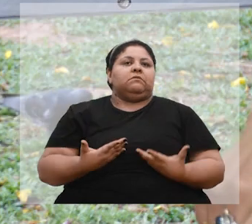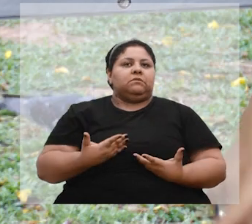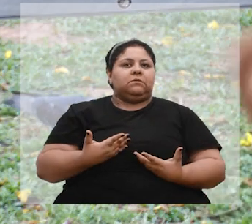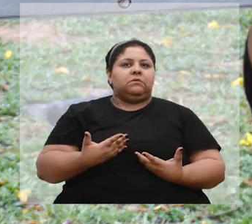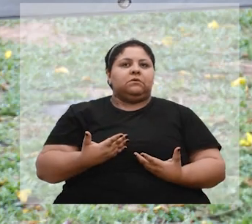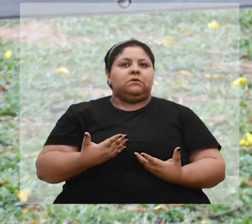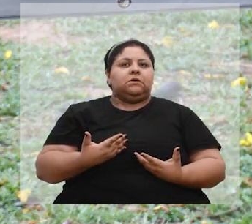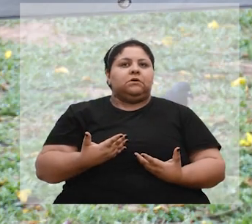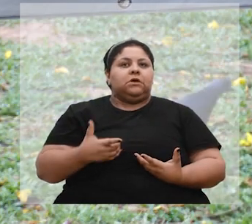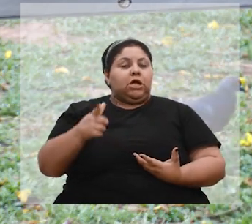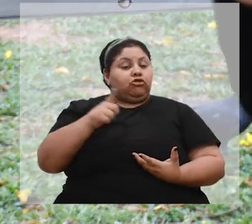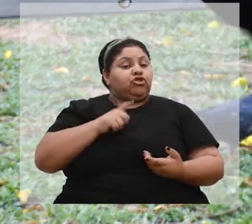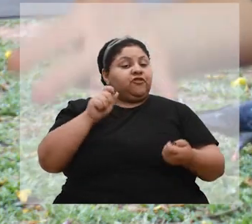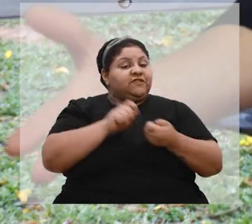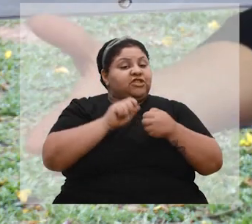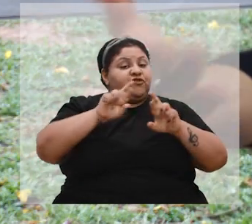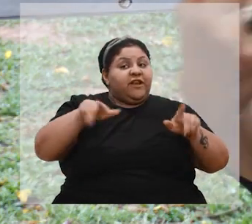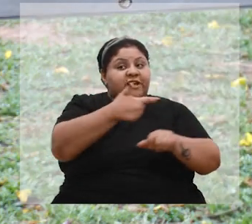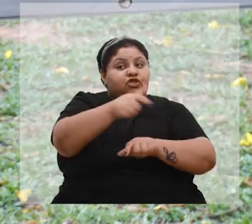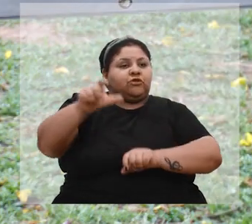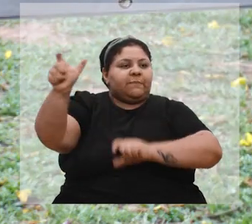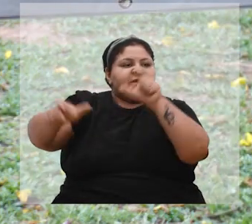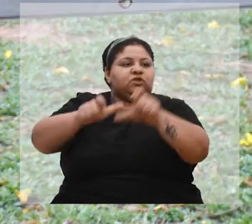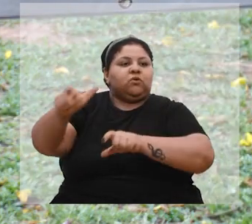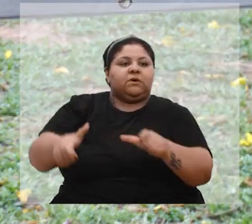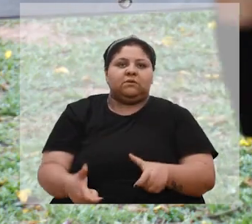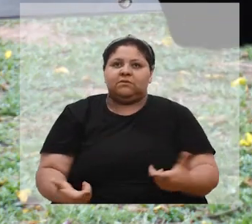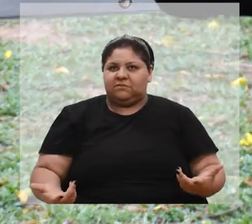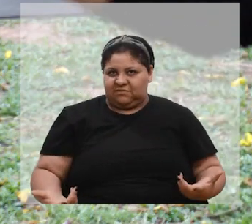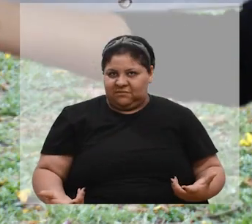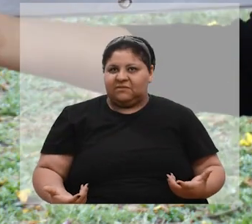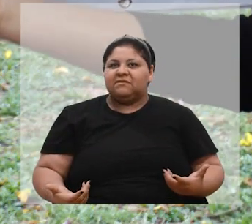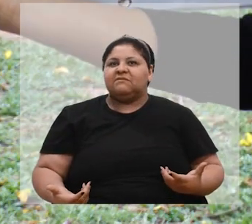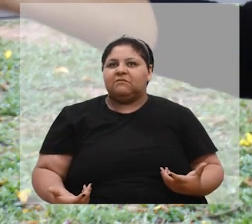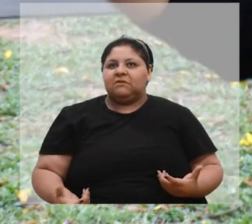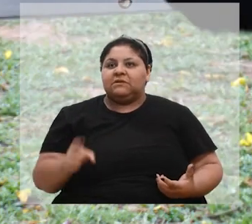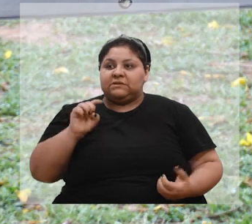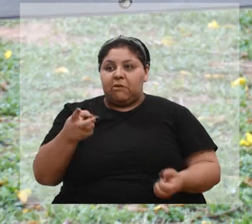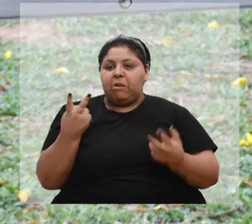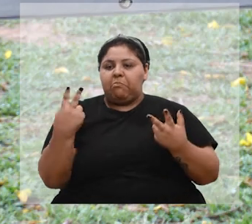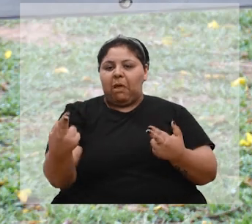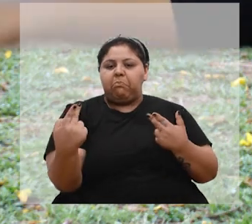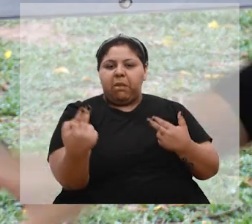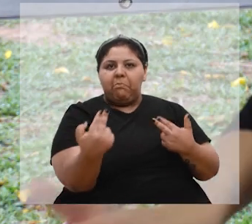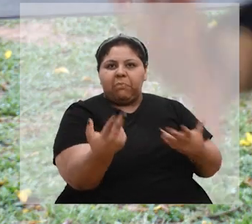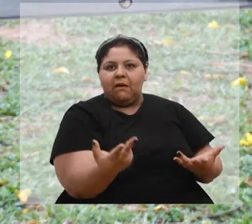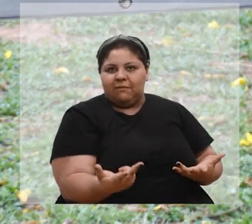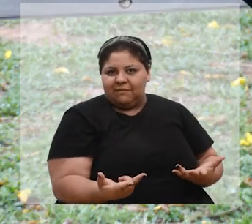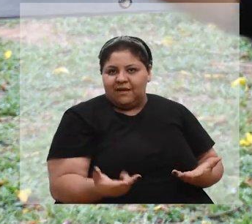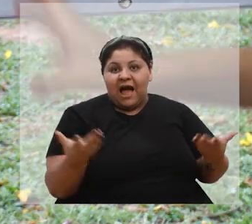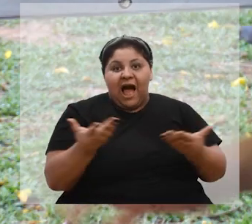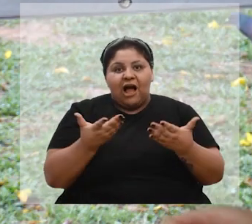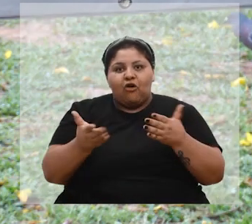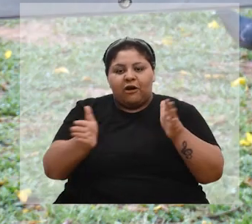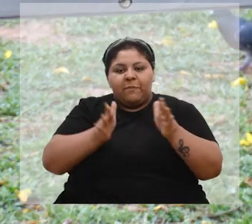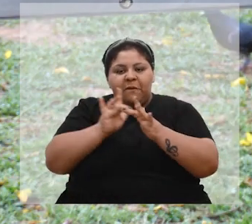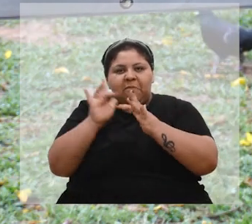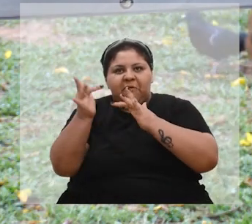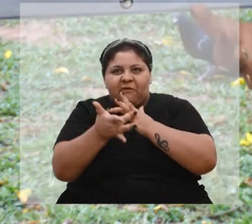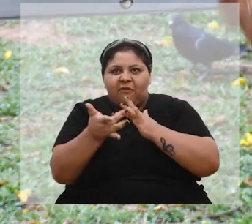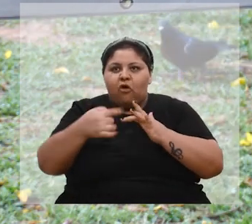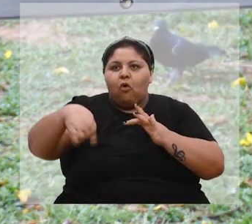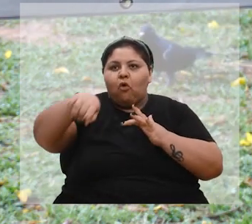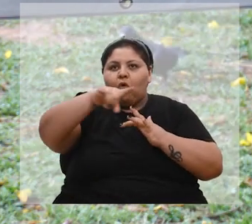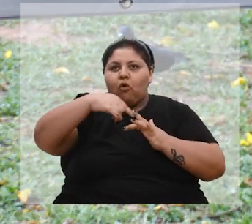fez assado, então eu tinha que estar fazendo assado e não assim. E aí isso se soma a essa pegada de redes sociais